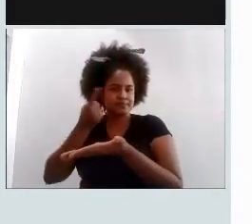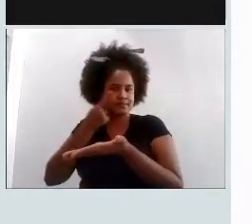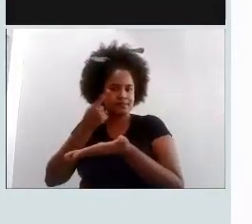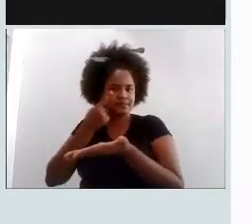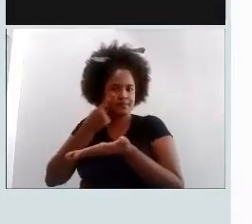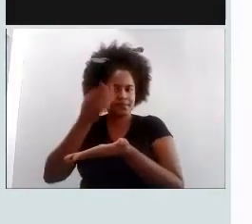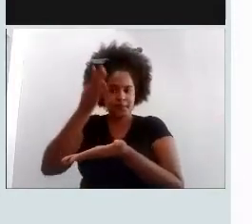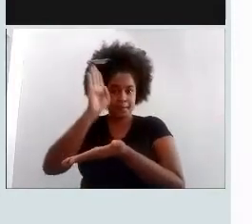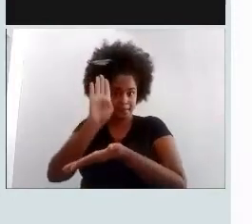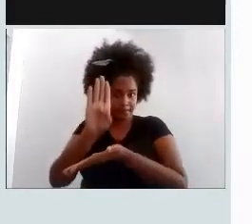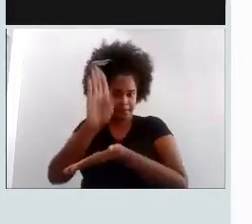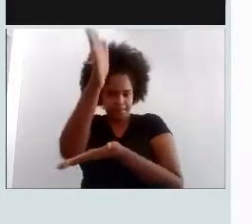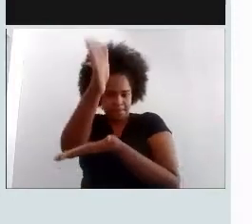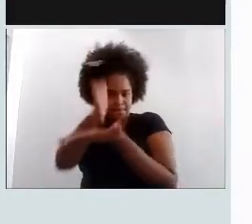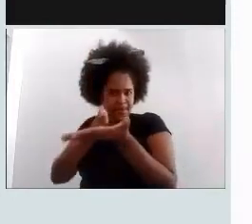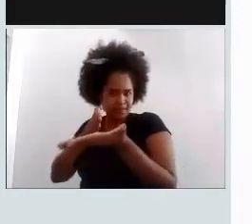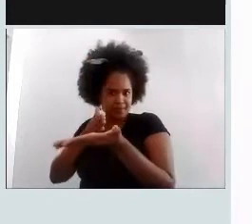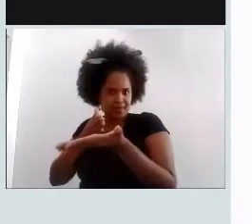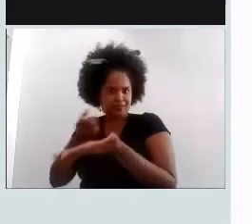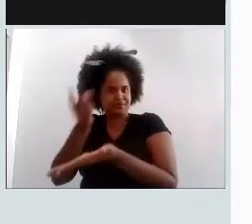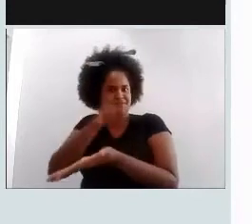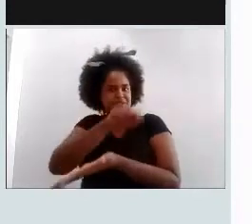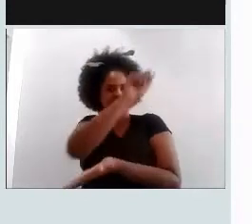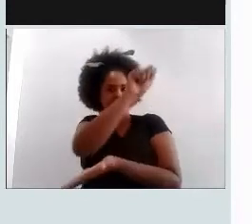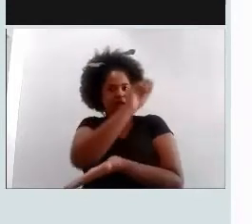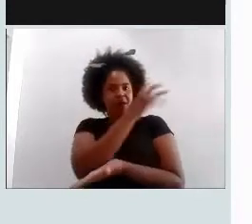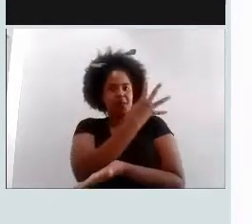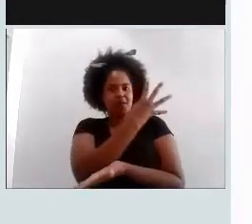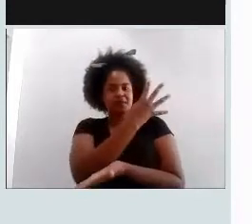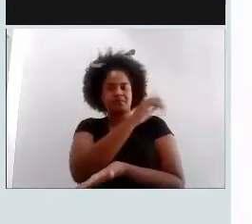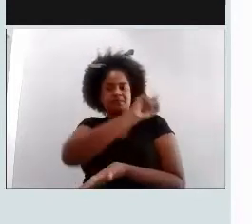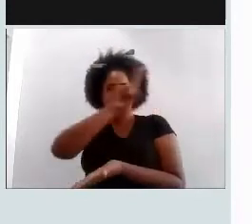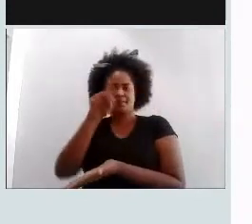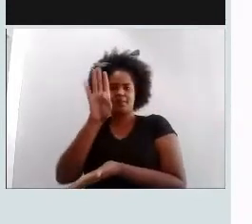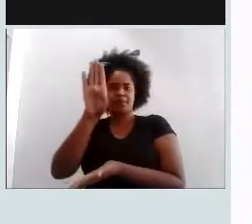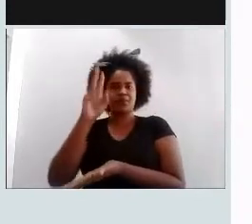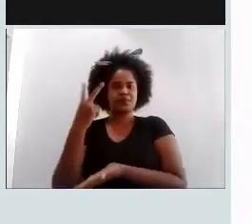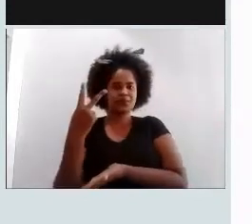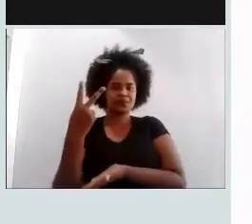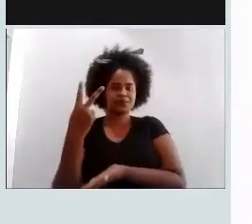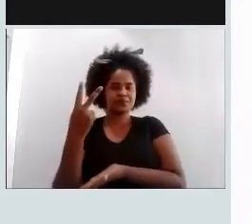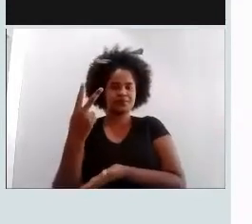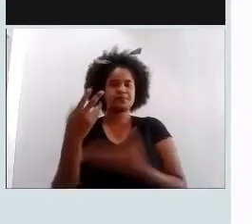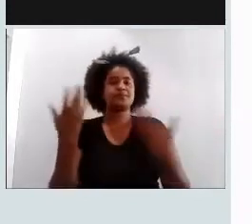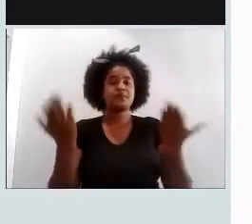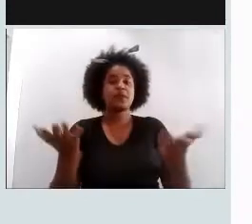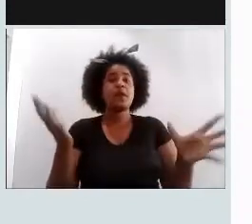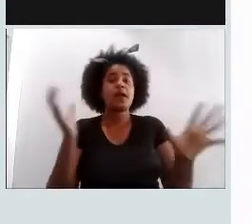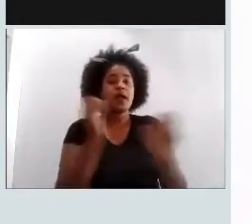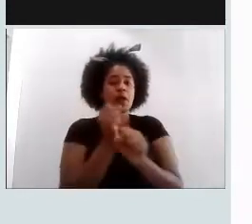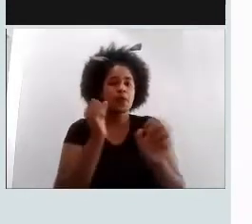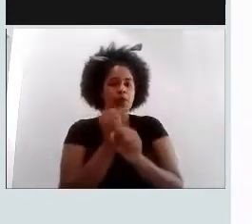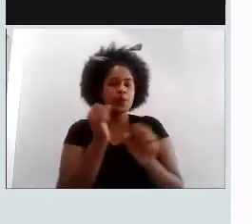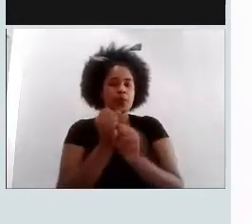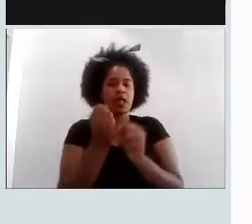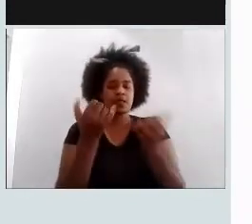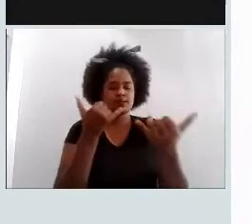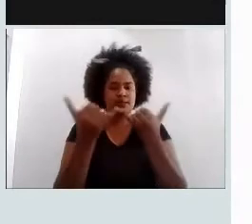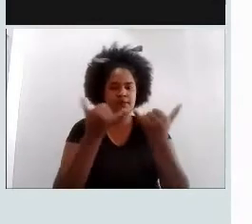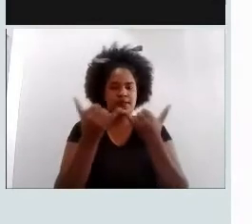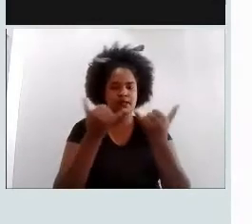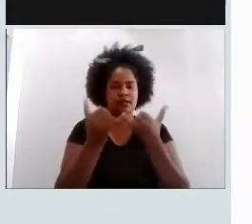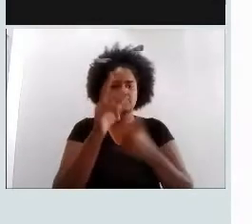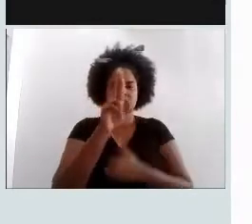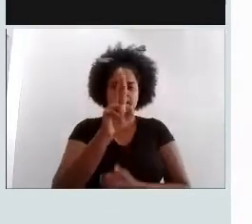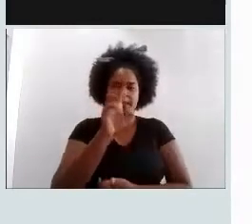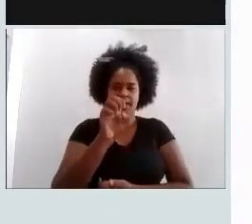figura original. Para calcular a razão de semelhança na redução, teremos que dividir o comprimento do